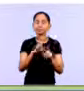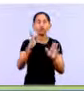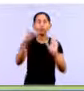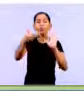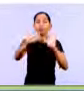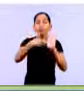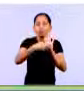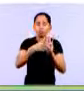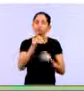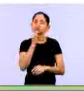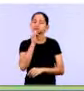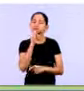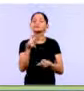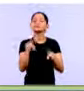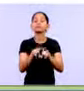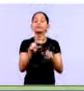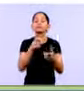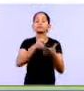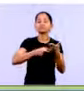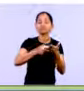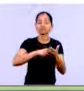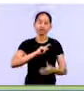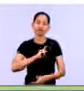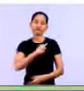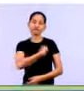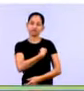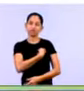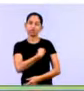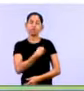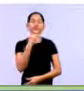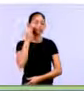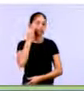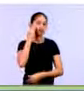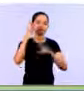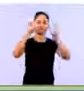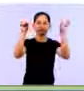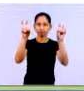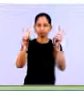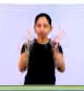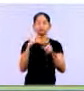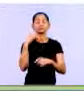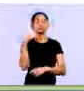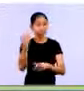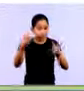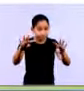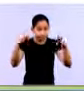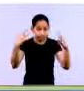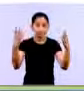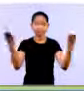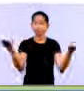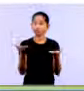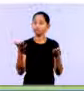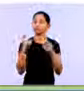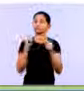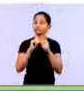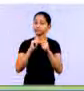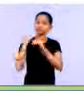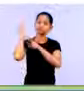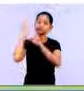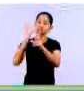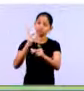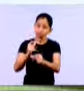importante, a execução fiscal. Esses são os nossos tópicos. É importante que vocês prestem bastante atenção na nossa revisão, na nossa